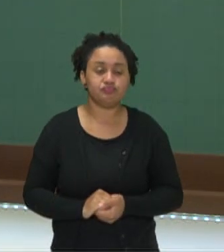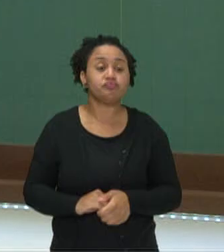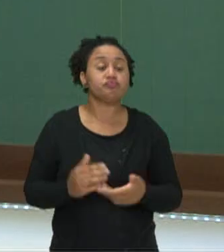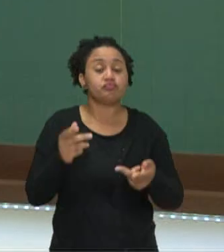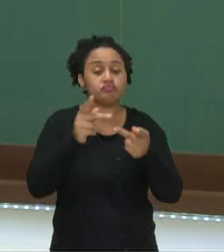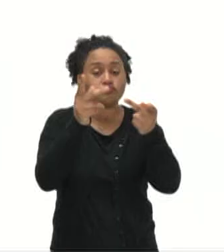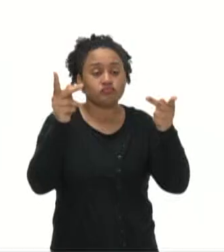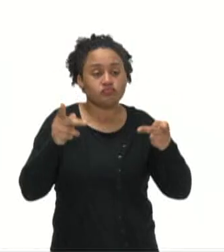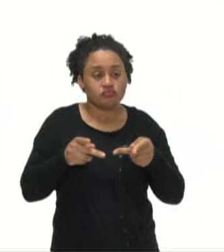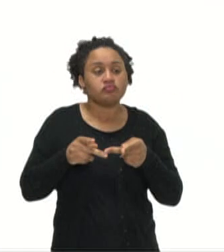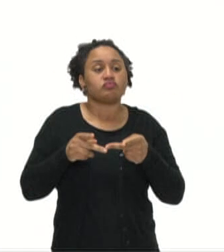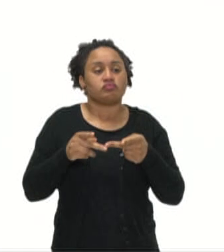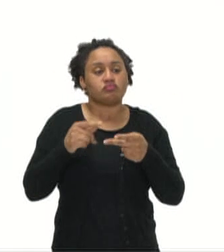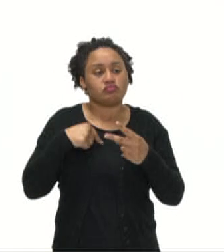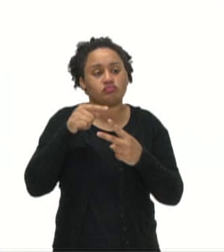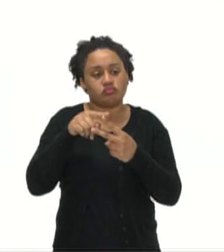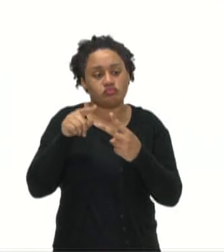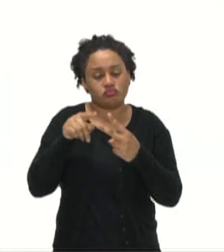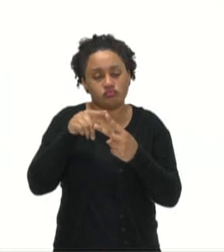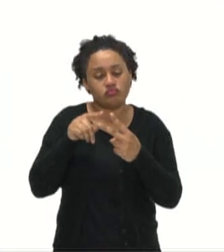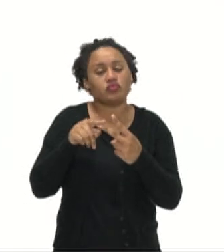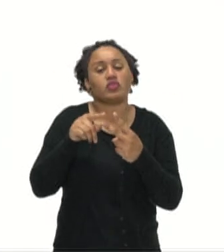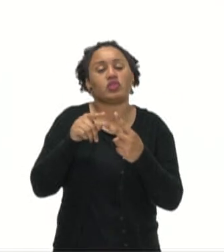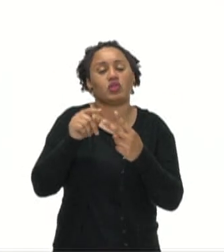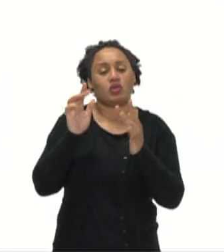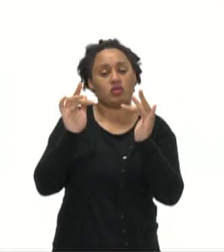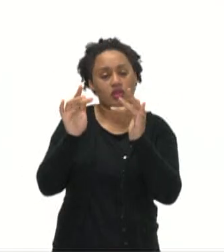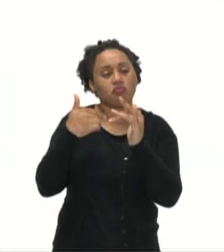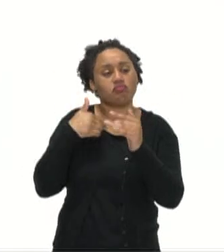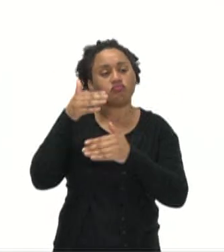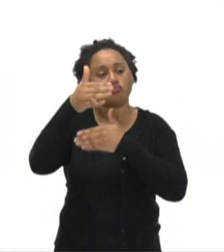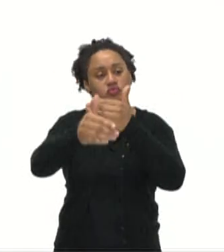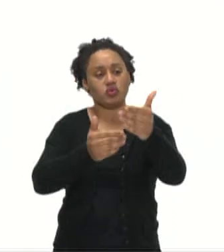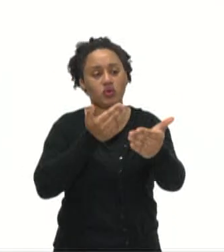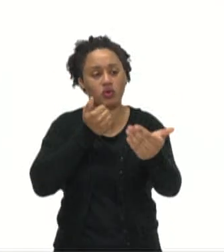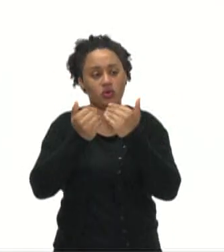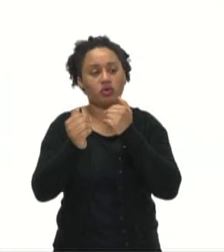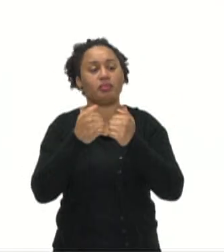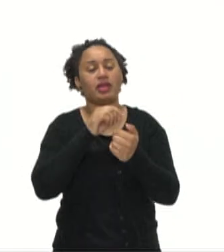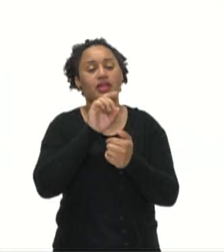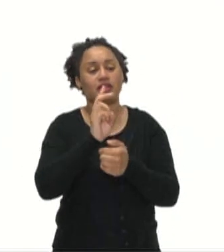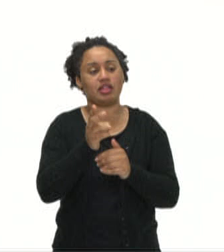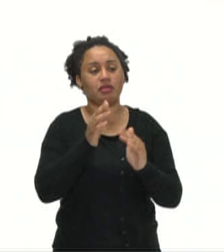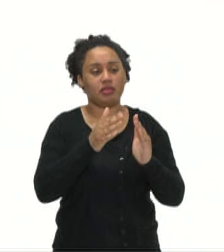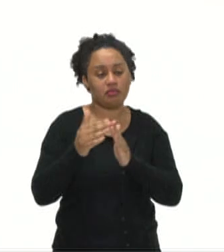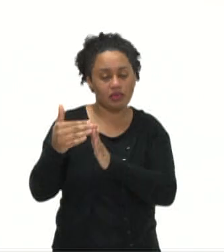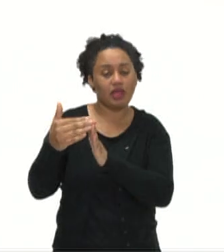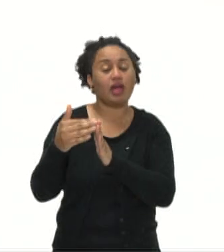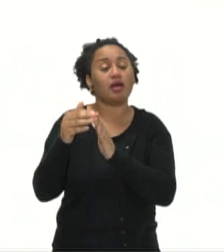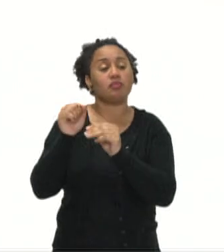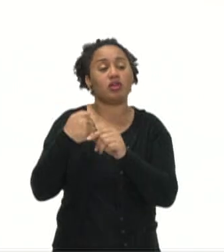Na pizzaria onde o Antônio e a namorada dele foram comer, cada pedacinho a